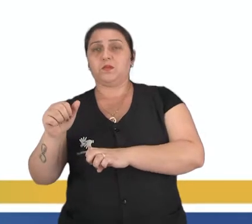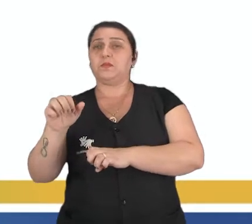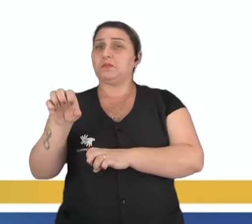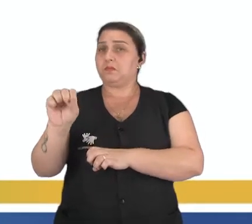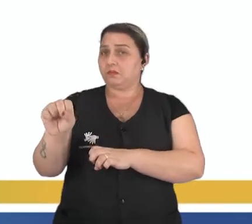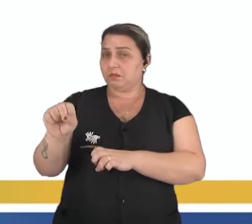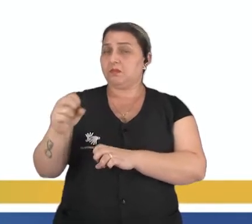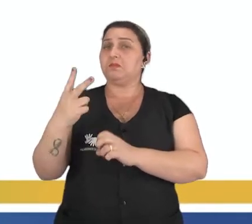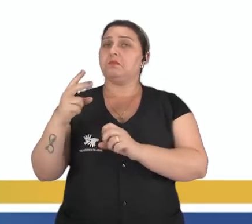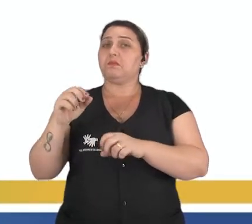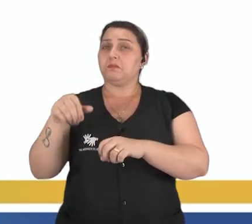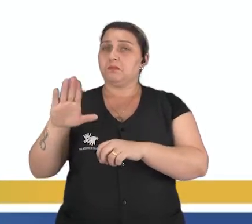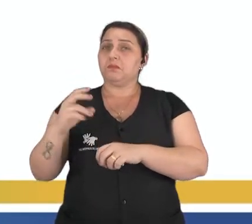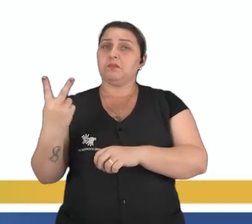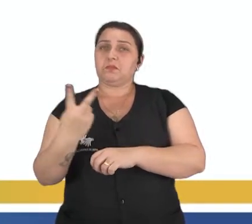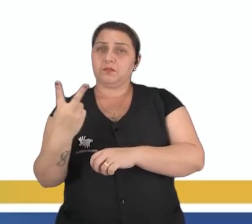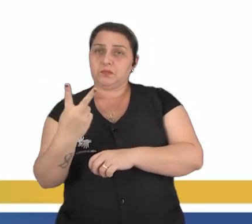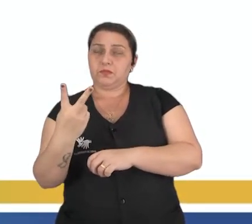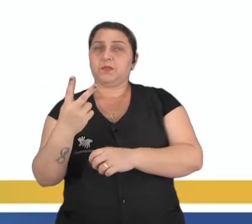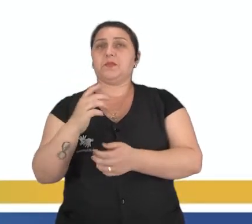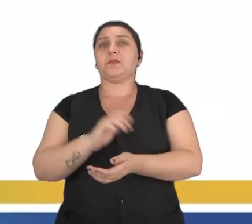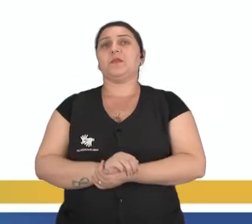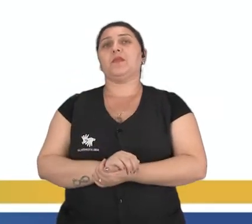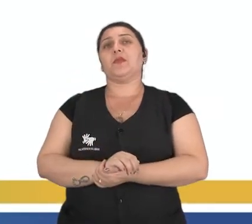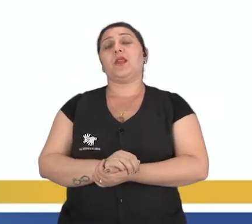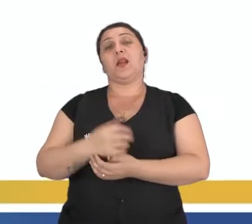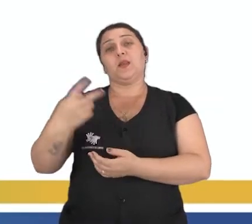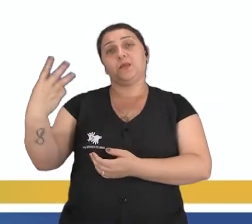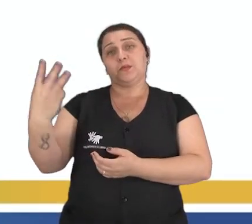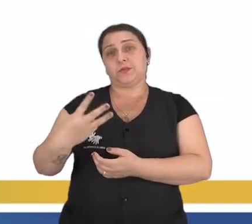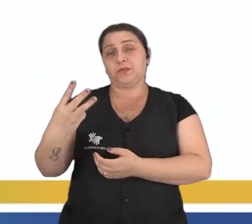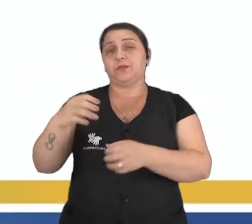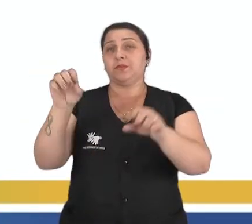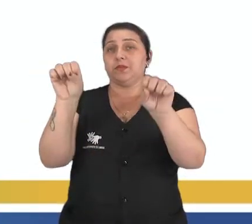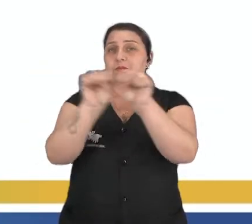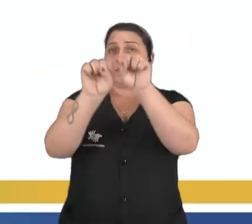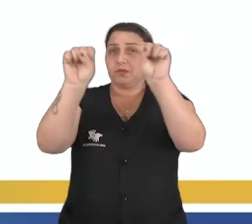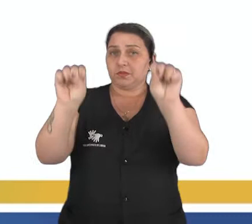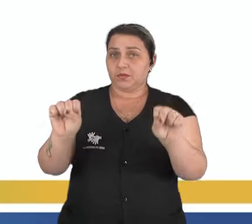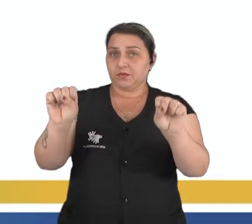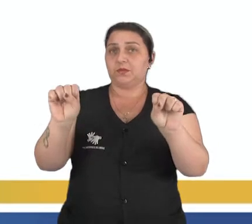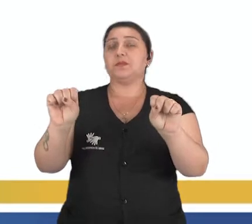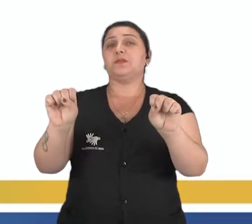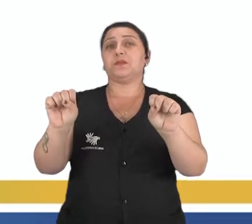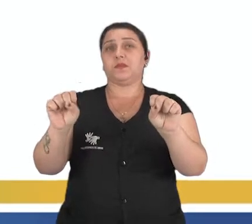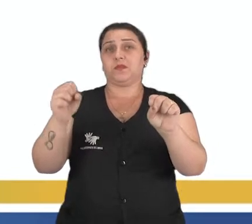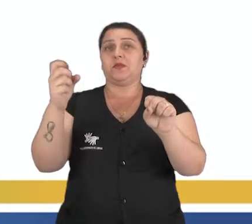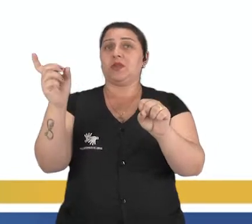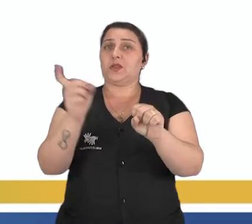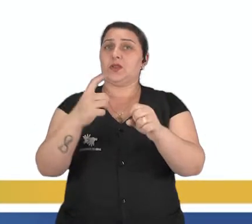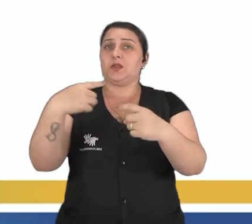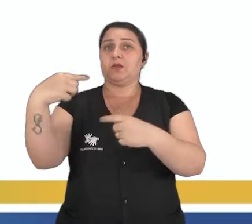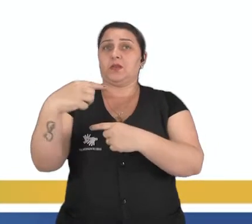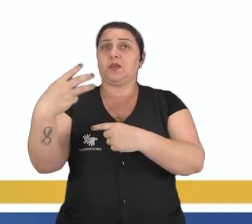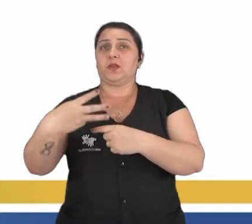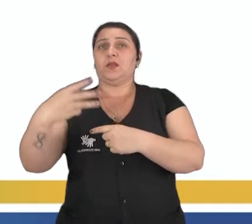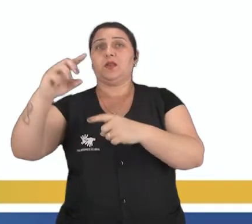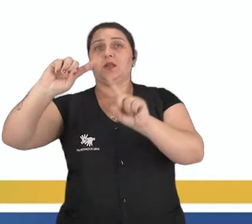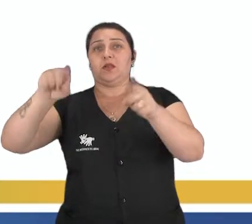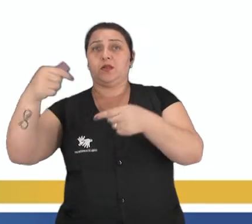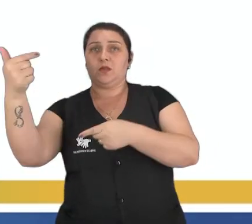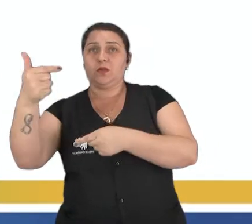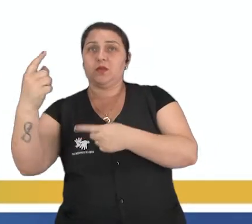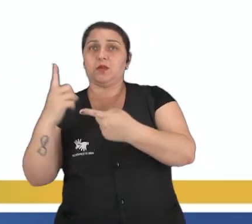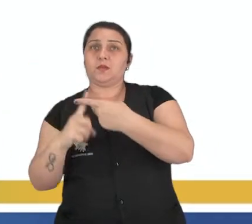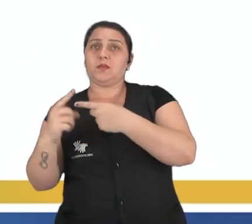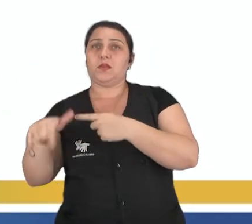basicamente os de duas variáveis e duas equações. E o terceiro sistema aí um pouquinho mais complicado, x menos 3 ao quadrado mais y mais 2